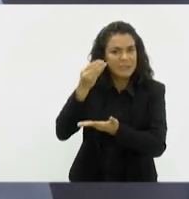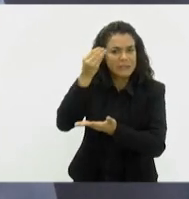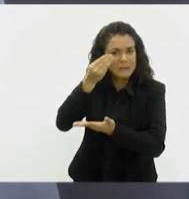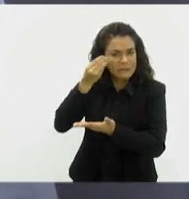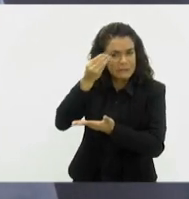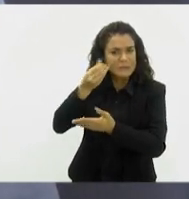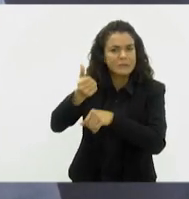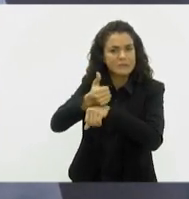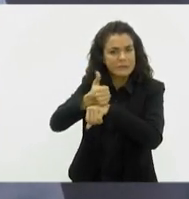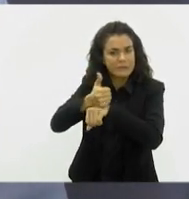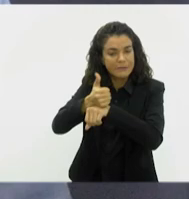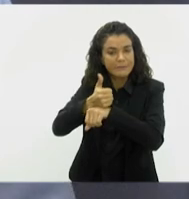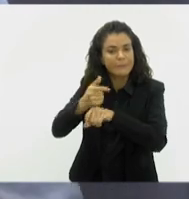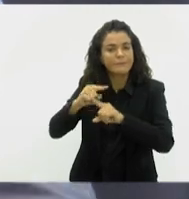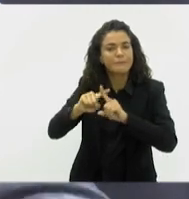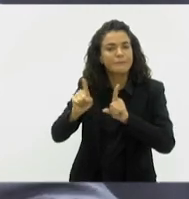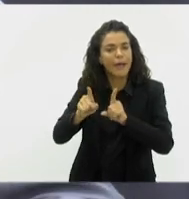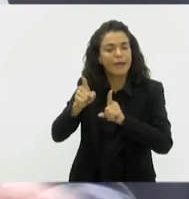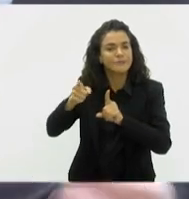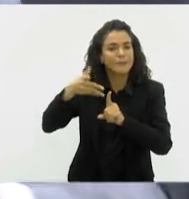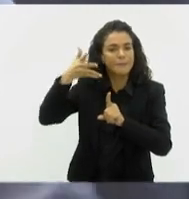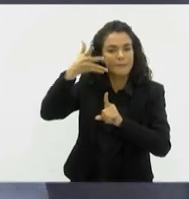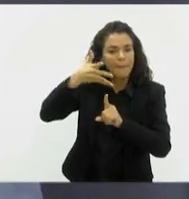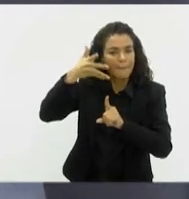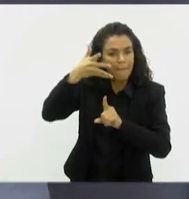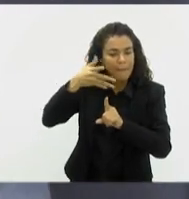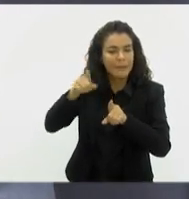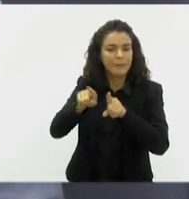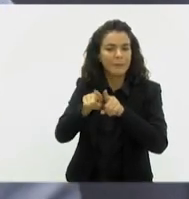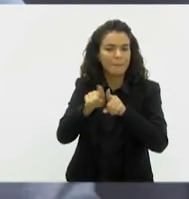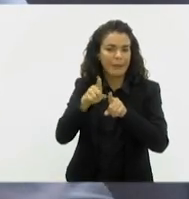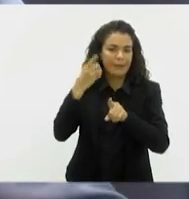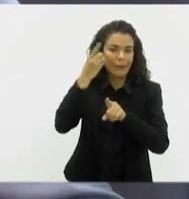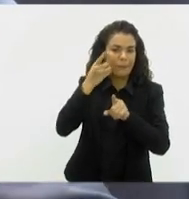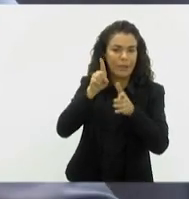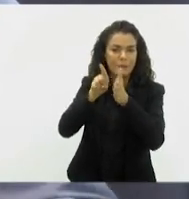profissional, eu não vi na sua fala, nem na resposta das perguntas dos deputados,